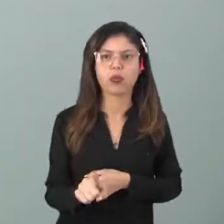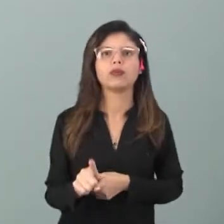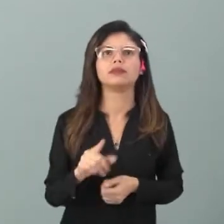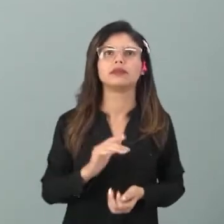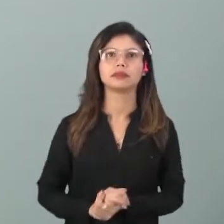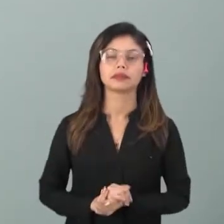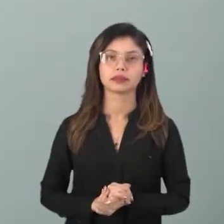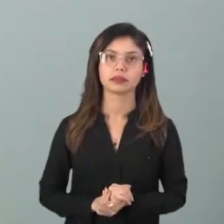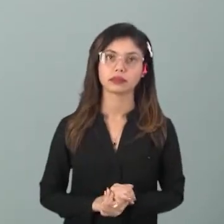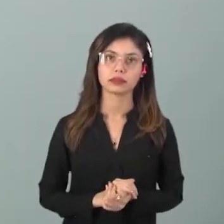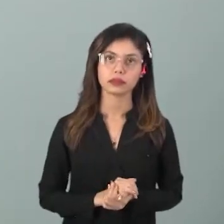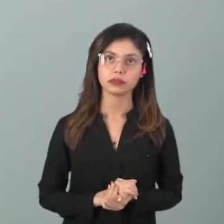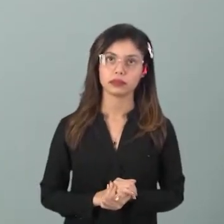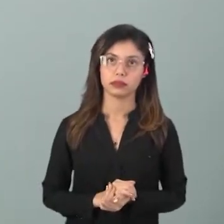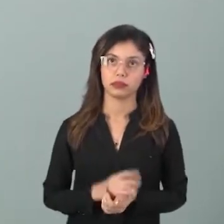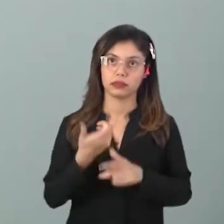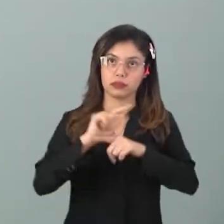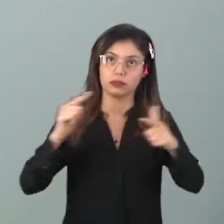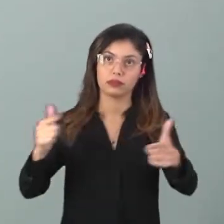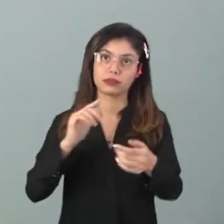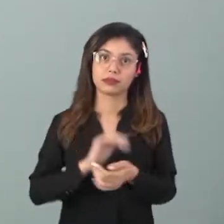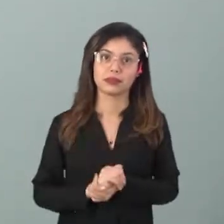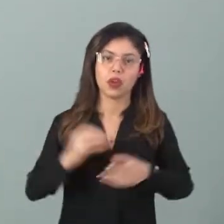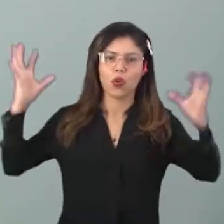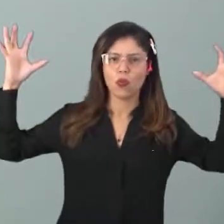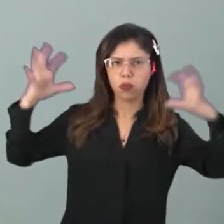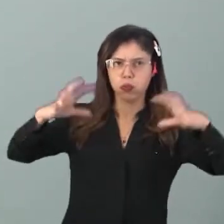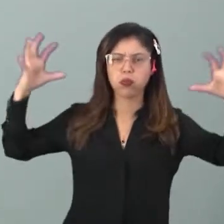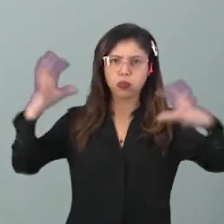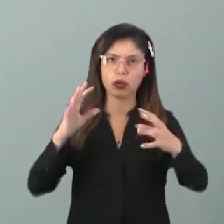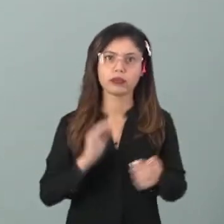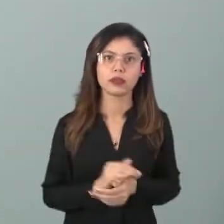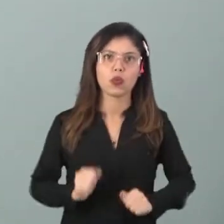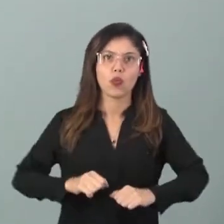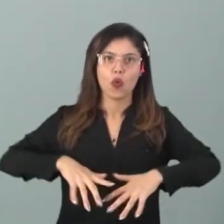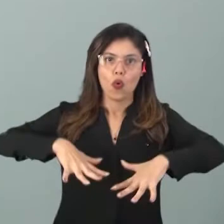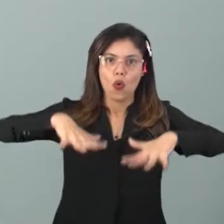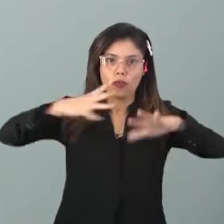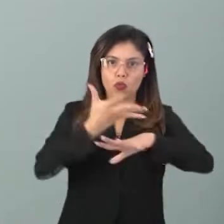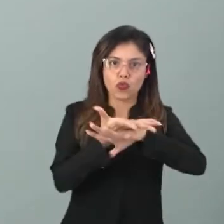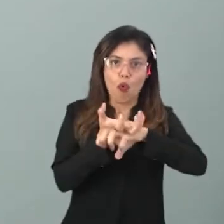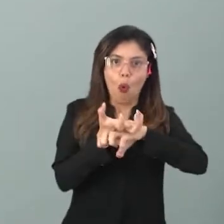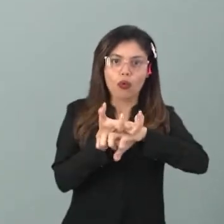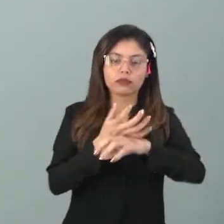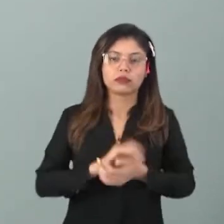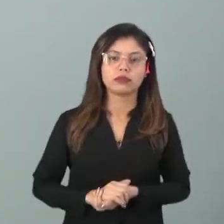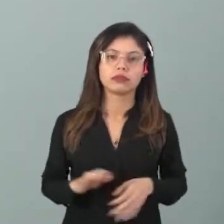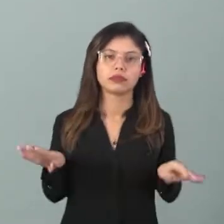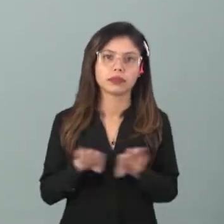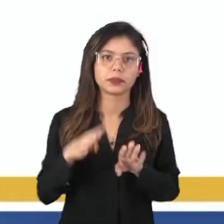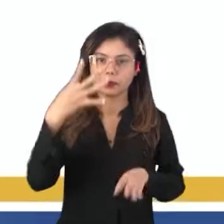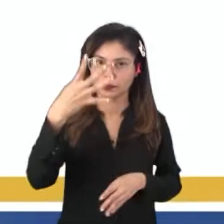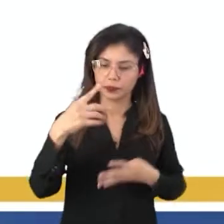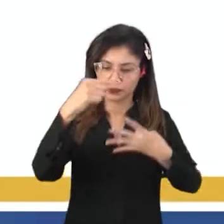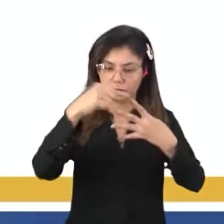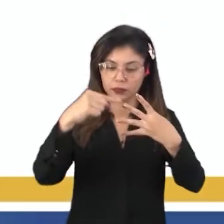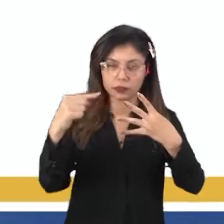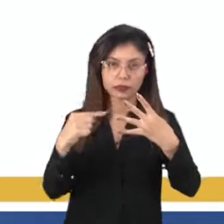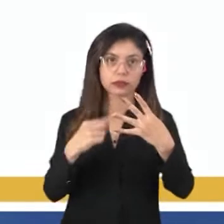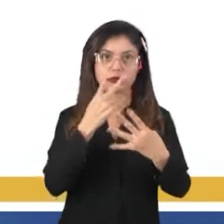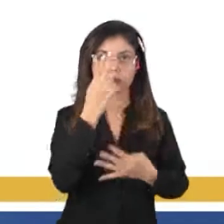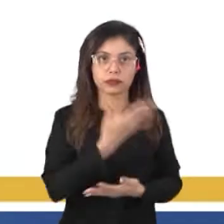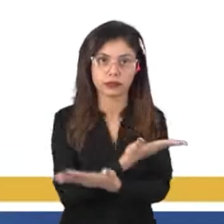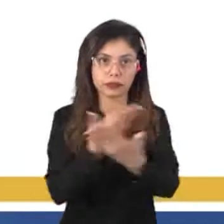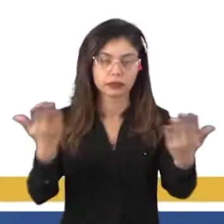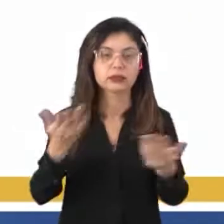relâmpagos, com a questão de grandes temporais, com a questão de inundação e com a questão de seca. Lembra que esses 4 fenômenos que estão